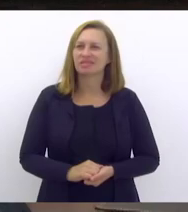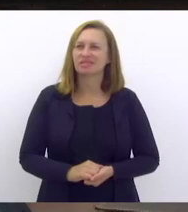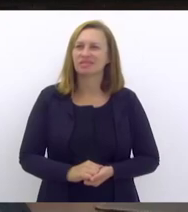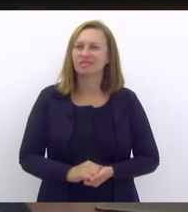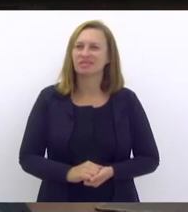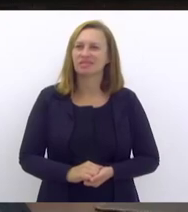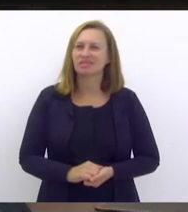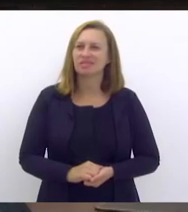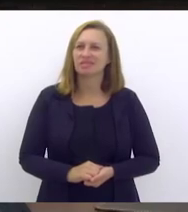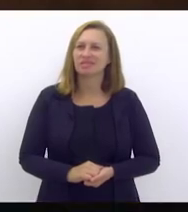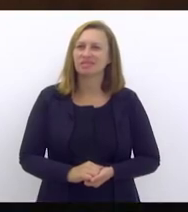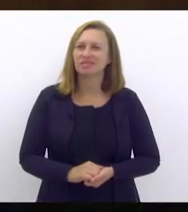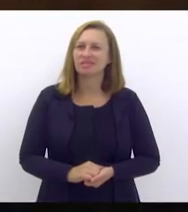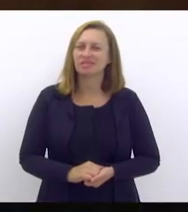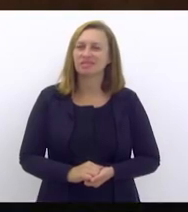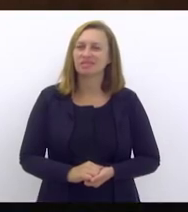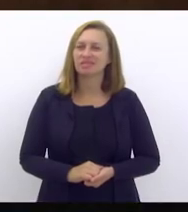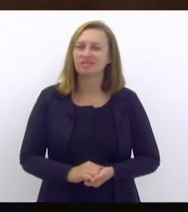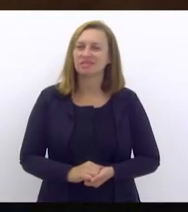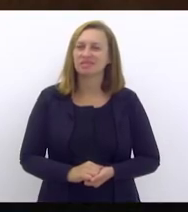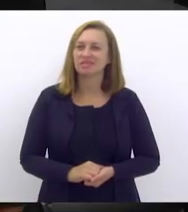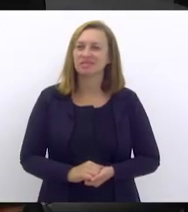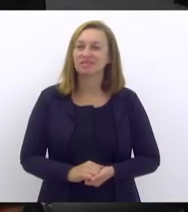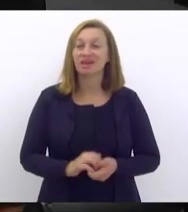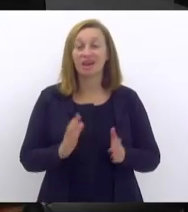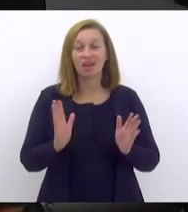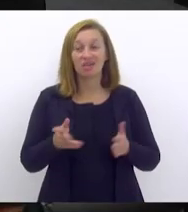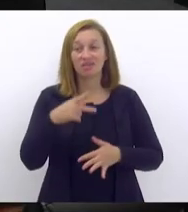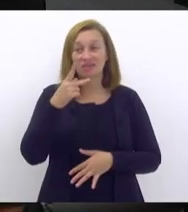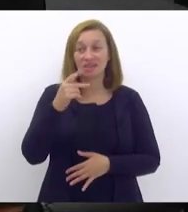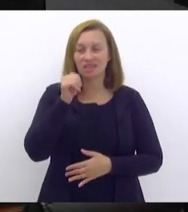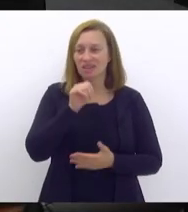E vai honrar a esposa agora.